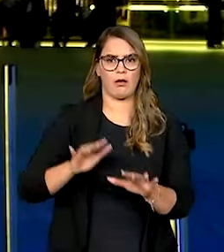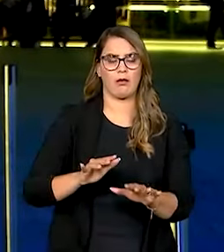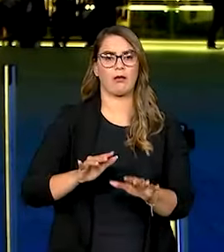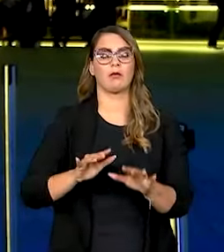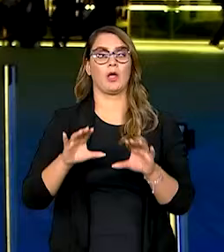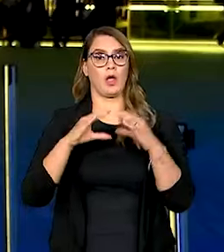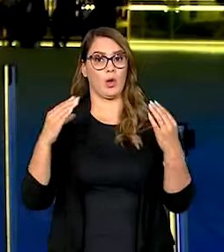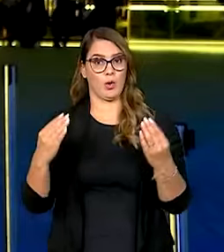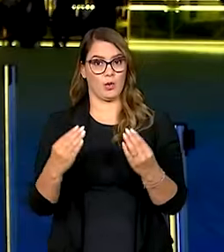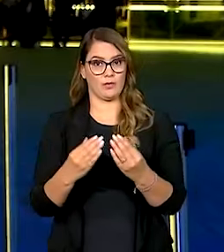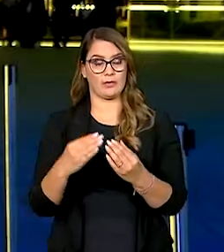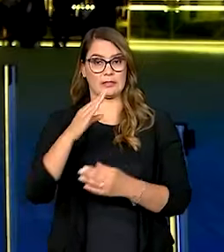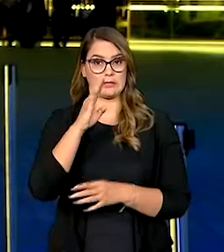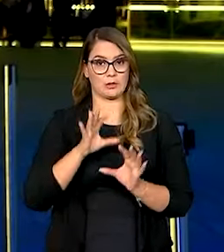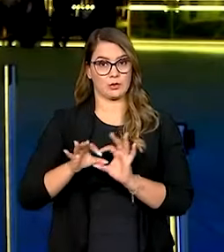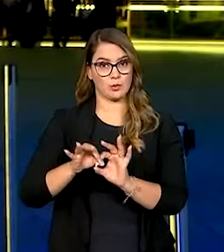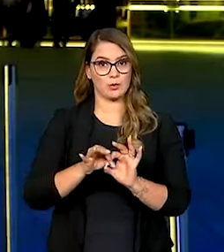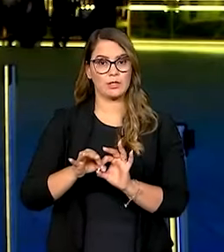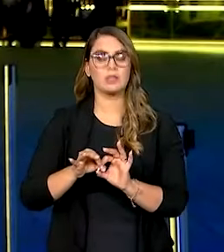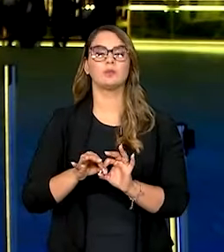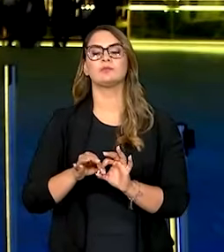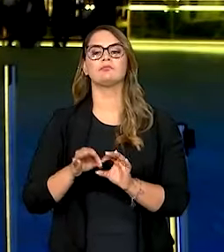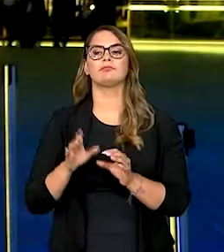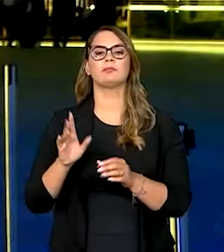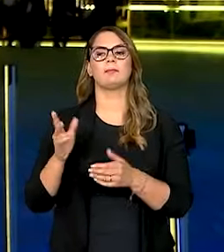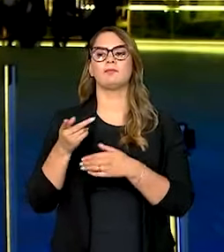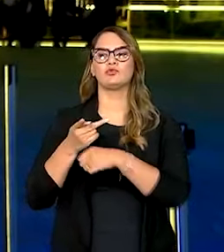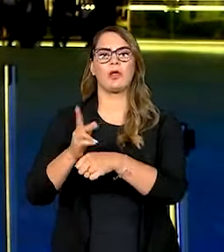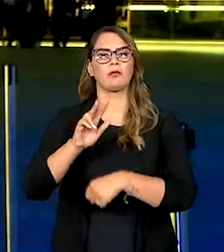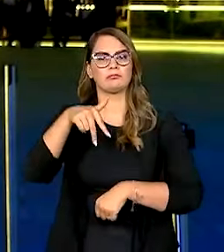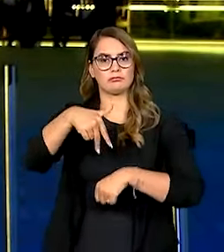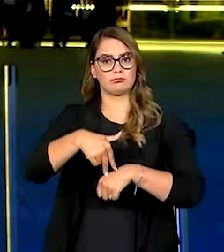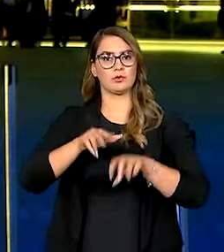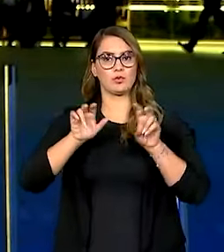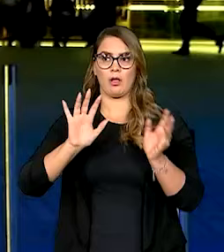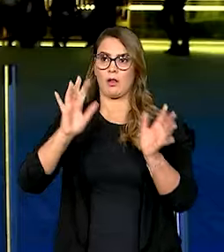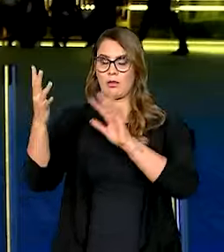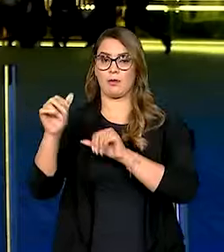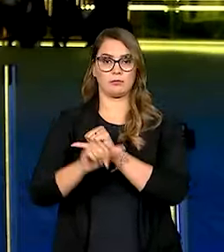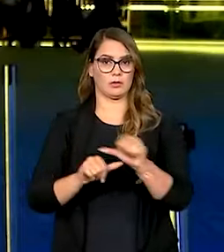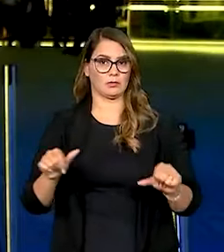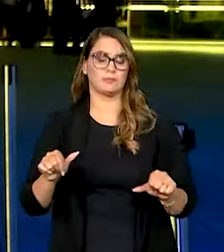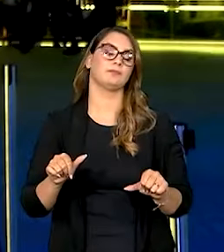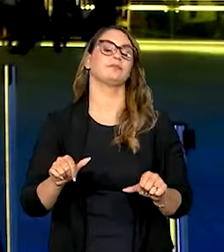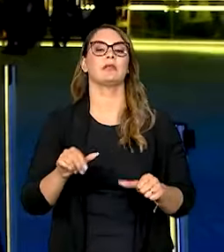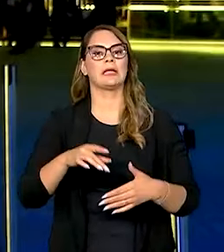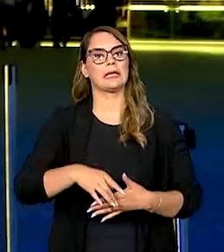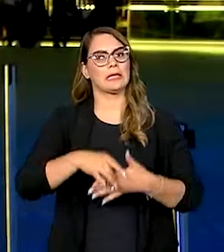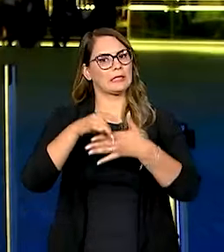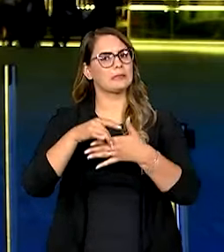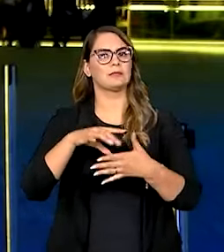Nações Unidas sobre Mudança do Clima em Dubai, em busca de protagonismo na agenda climática. Com mais de 130 líderes mundiais,